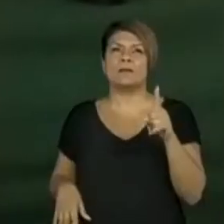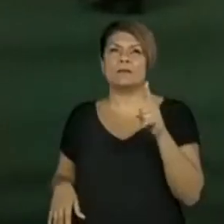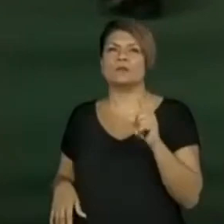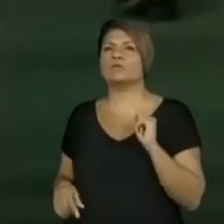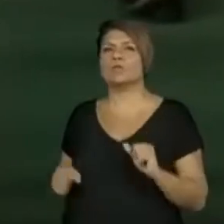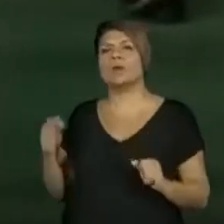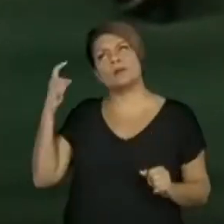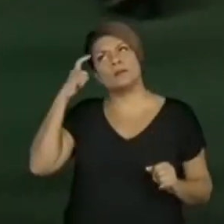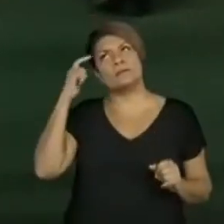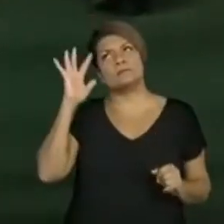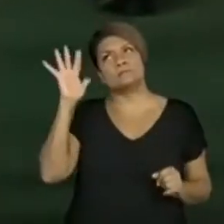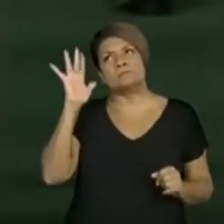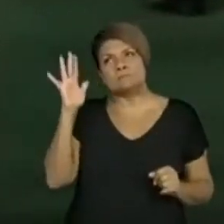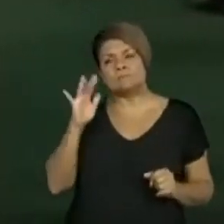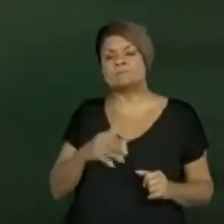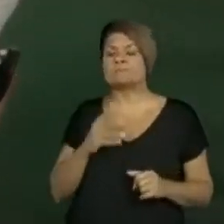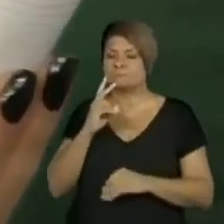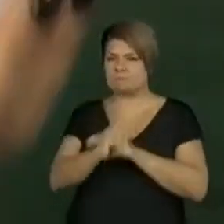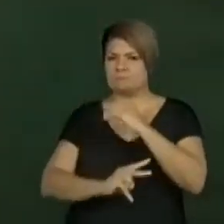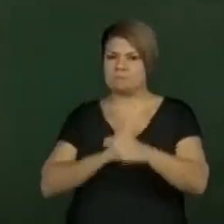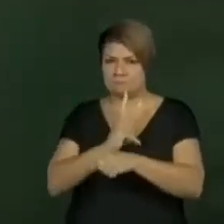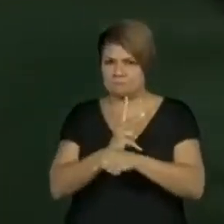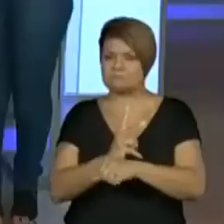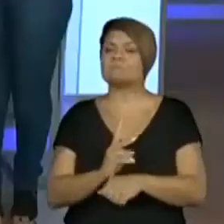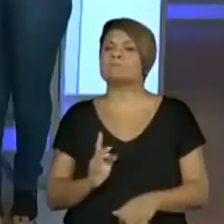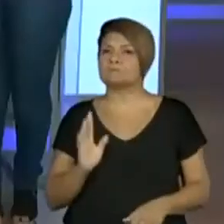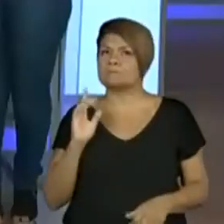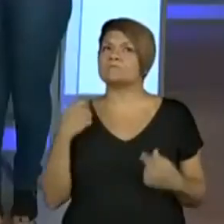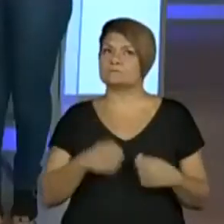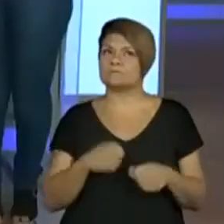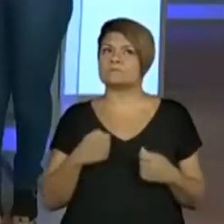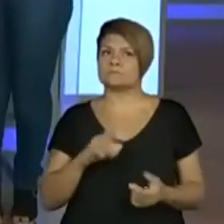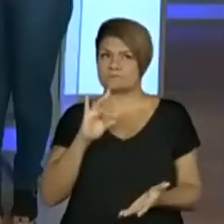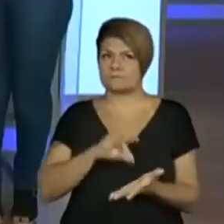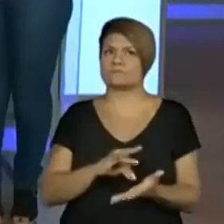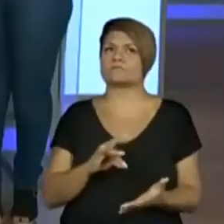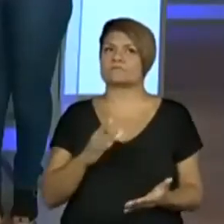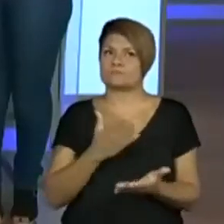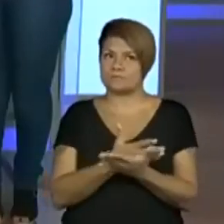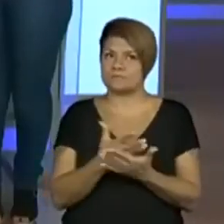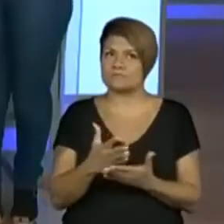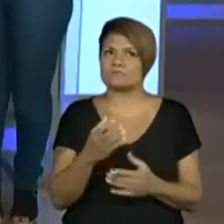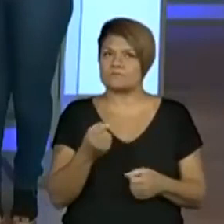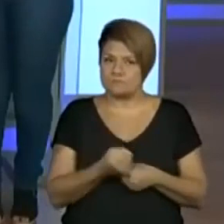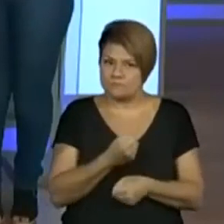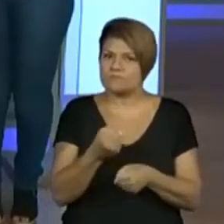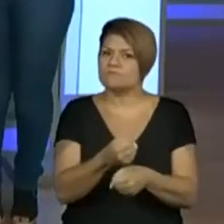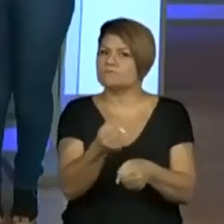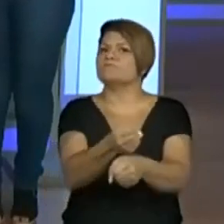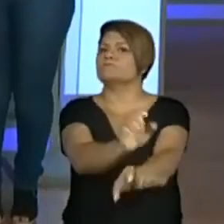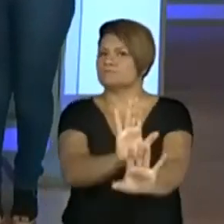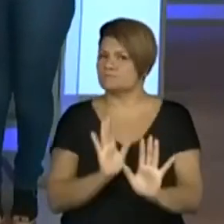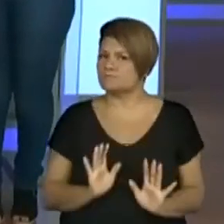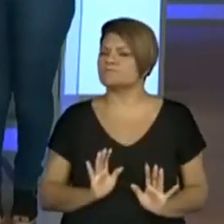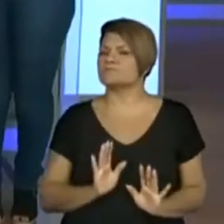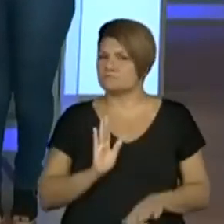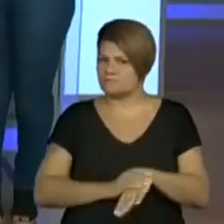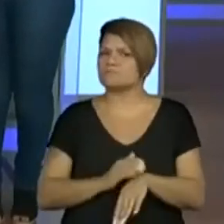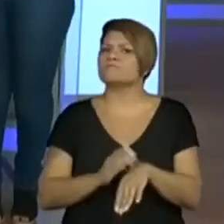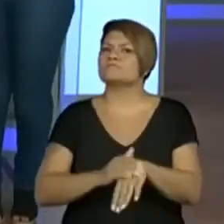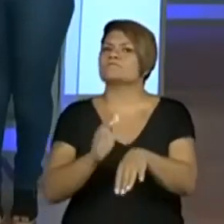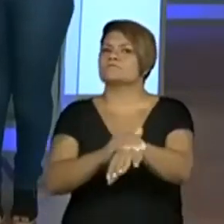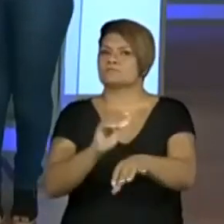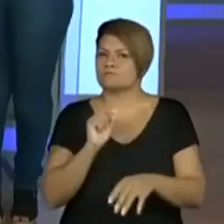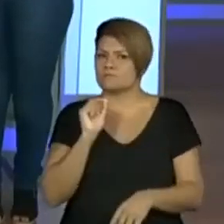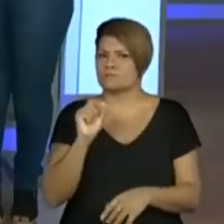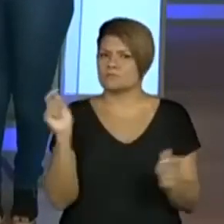aqui pensando em questões né sobre a sustentabilidade a gente precisa na verdade sair tô escrevendo mesmo que que a